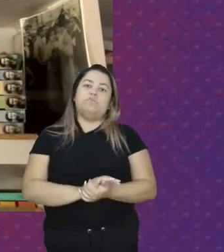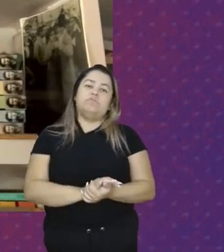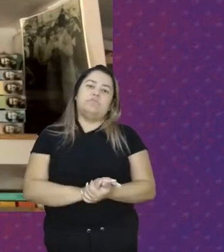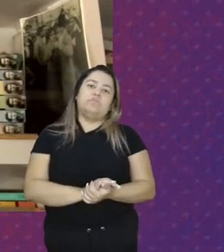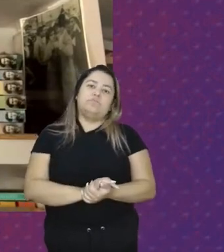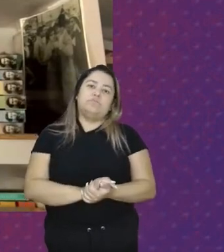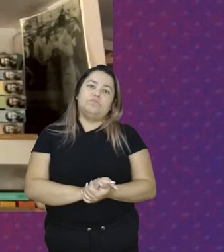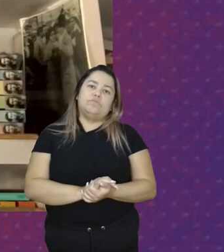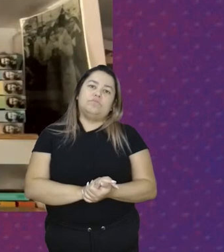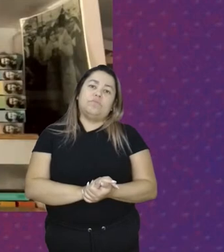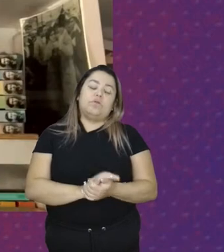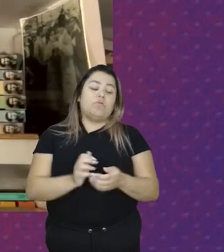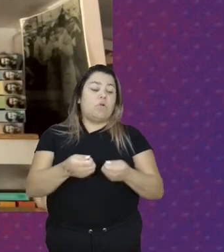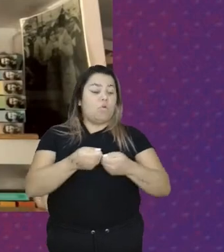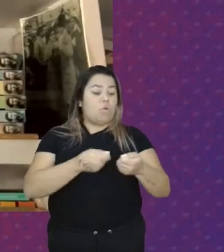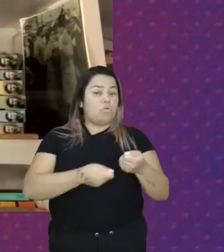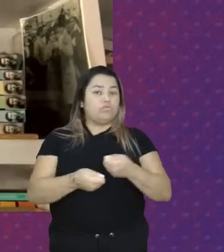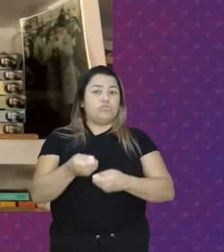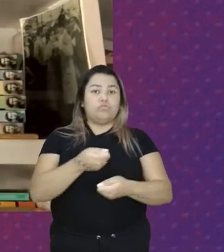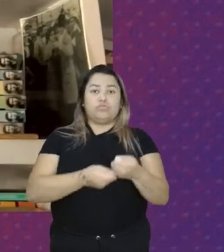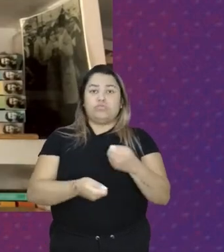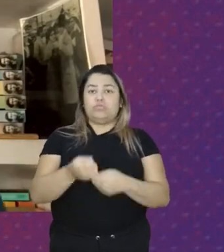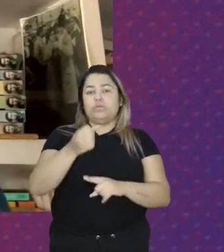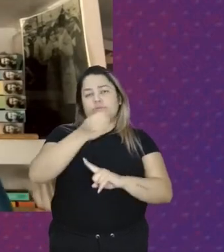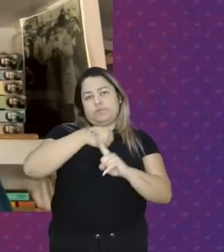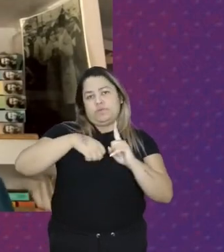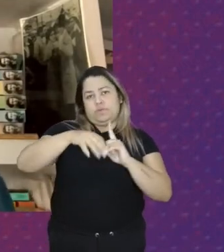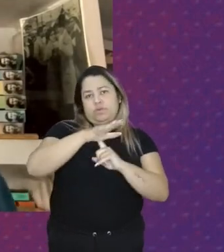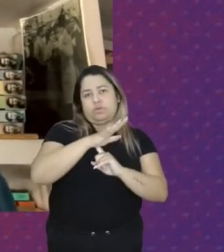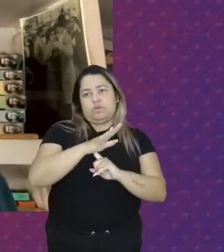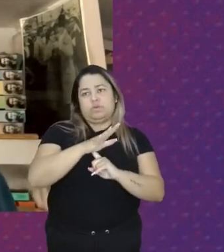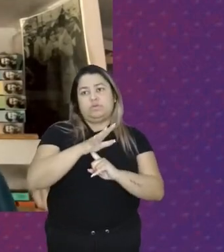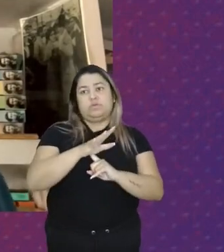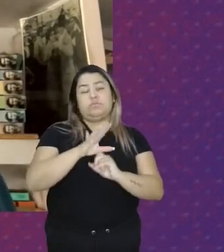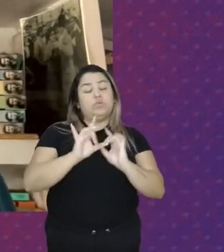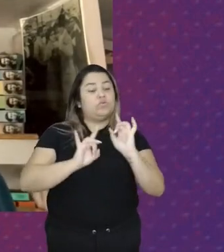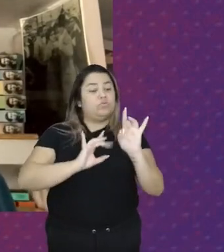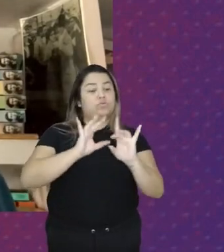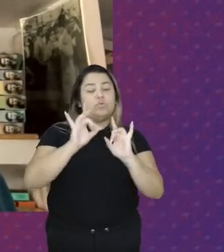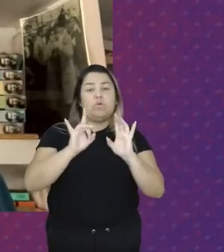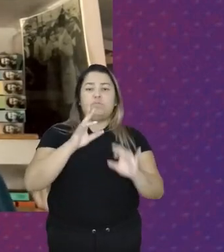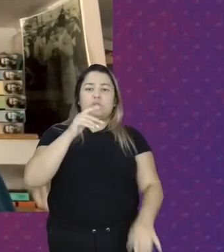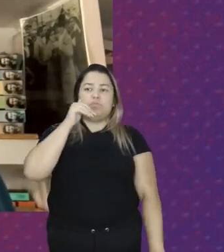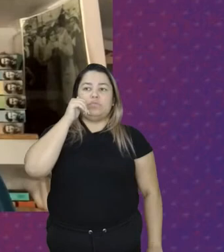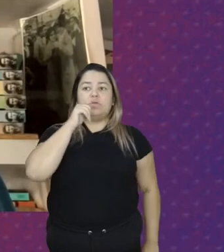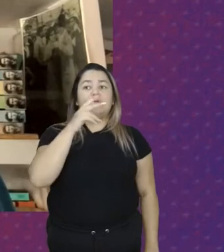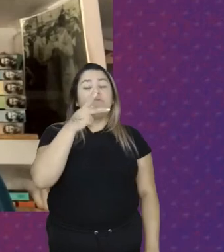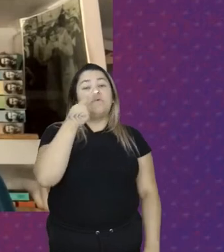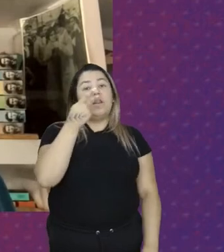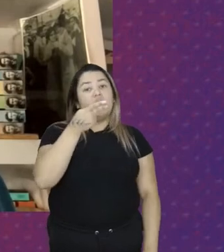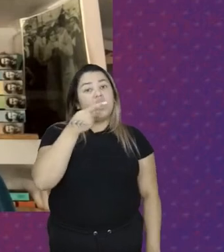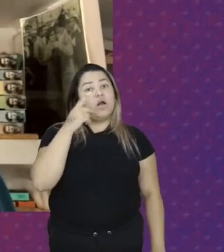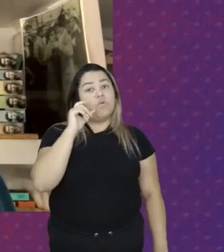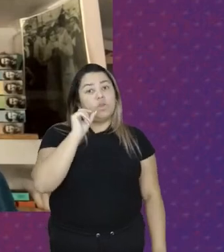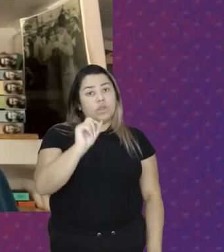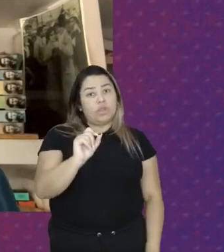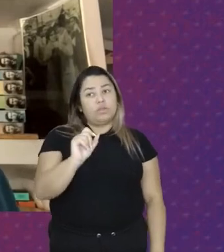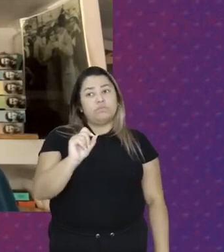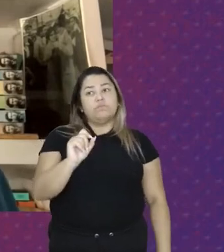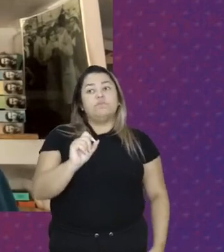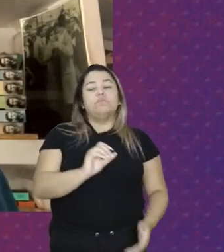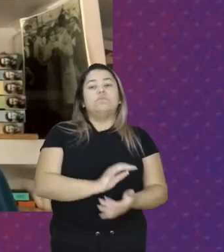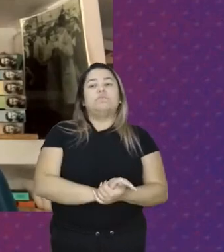exercer o controle social, especialmente sobre as mulheres. Então, quero dizer a vocês que quando